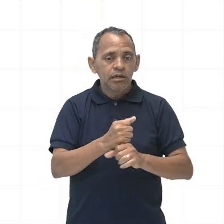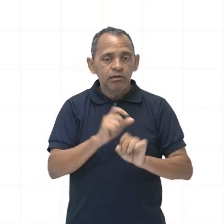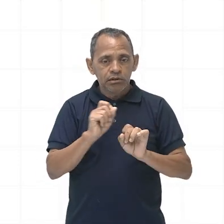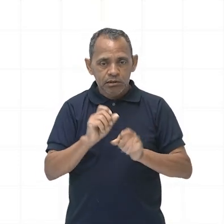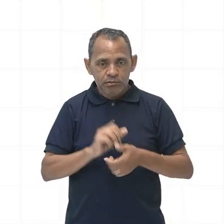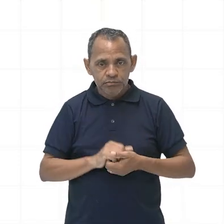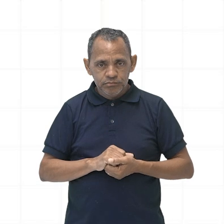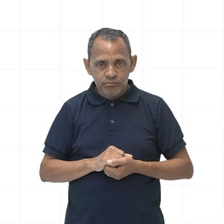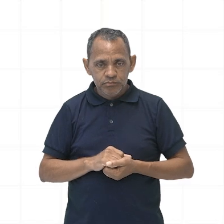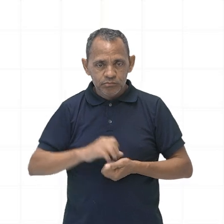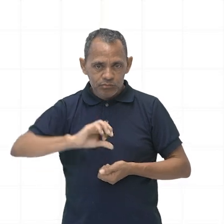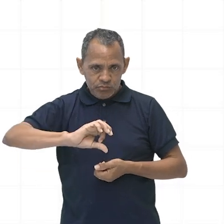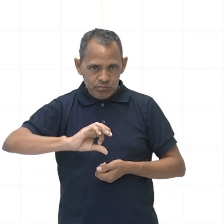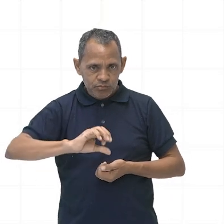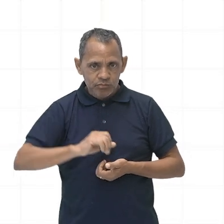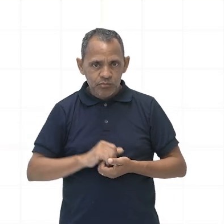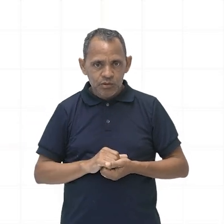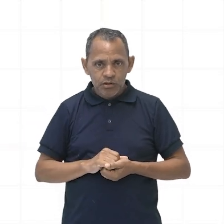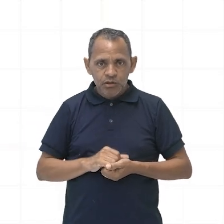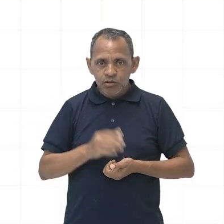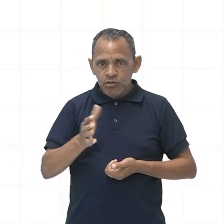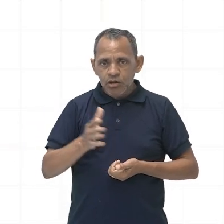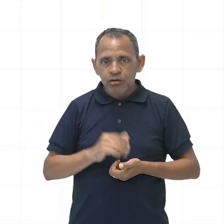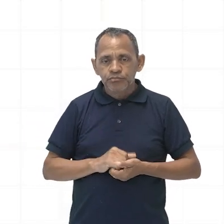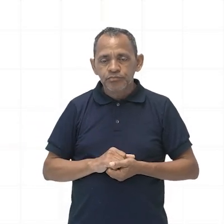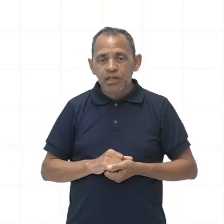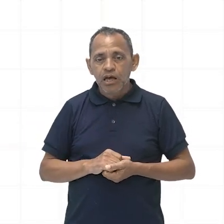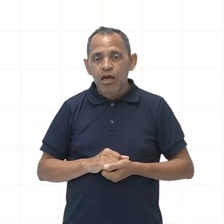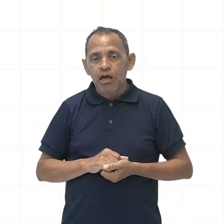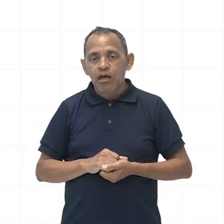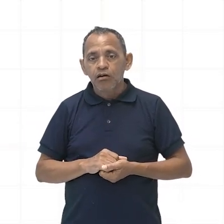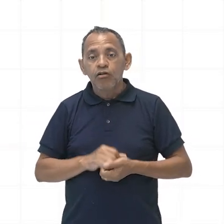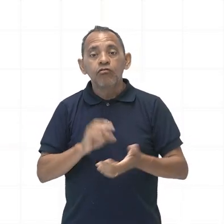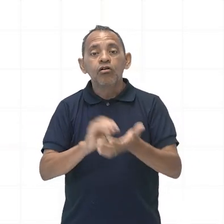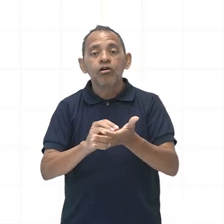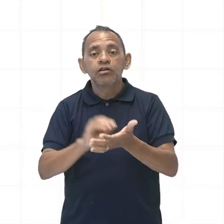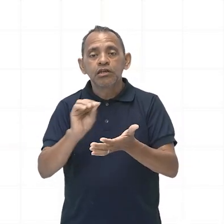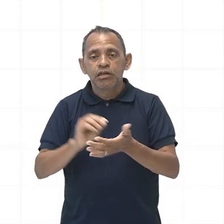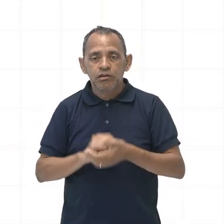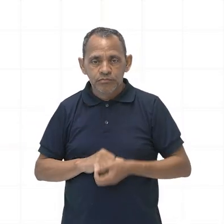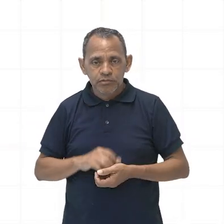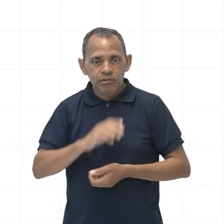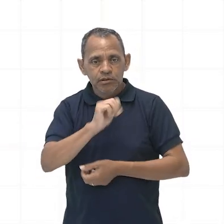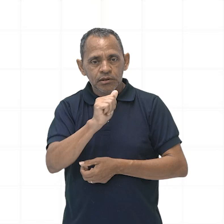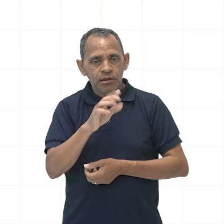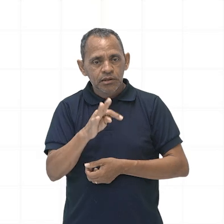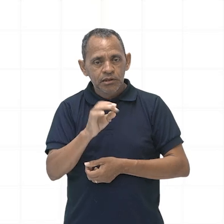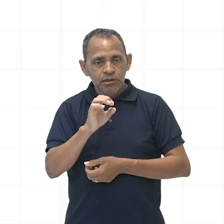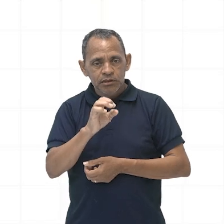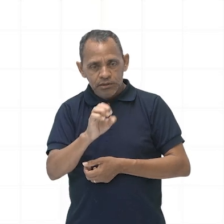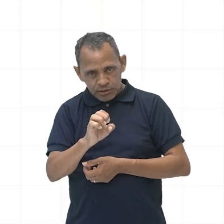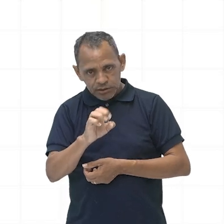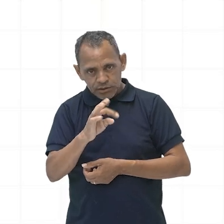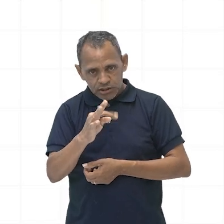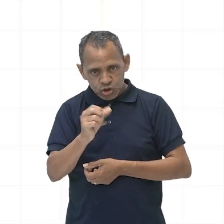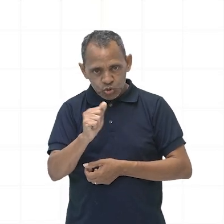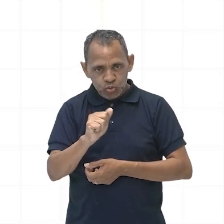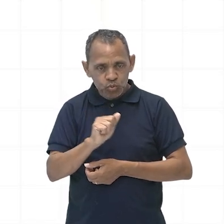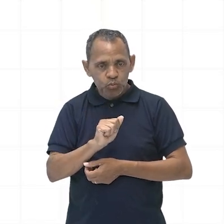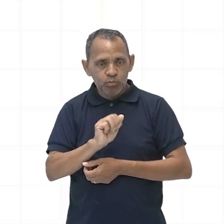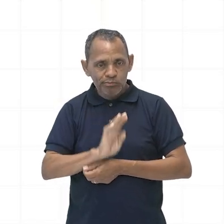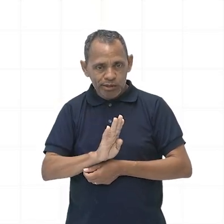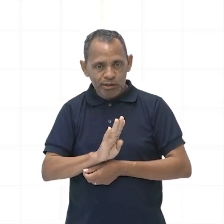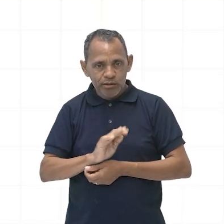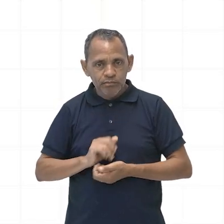triângulo, que é 9. Então, agora só falta o cateto B. Correto? Só falta o cateto B.